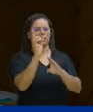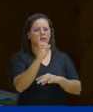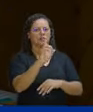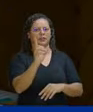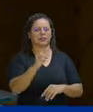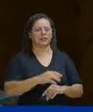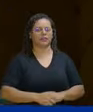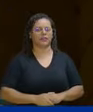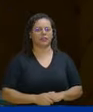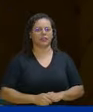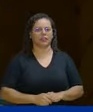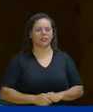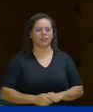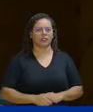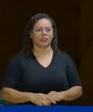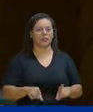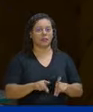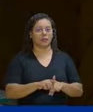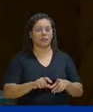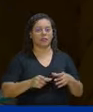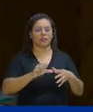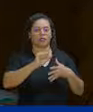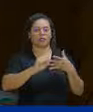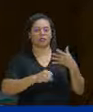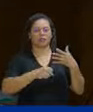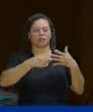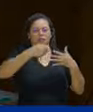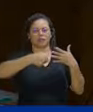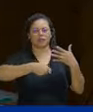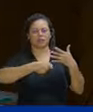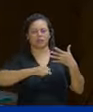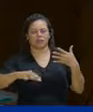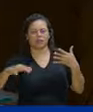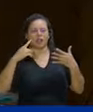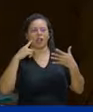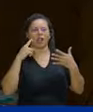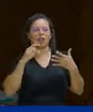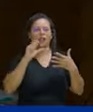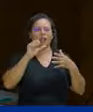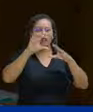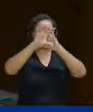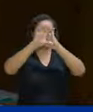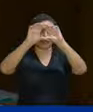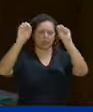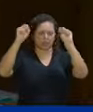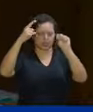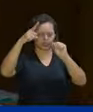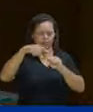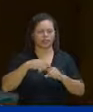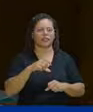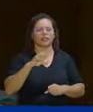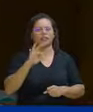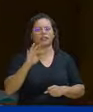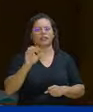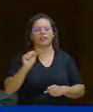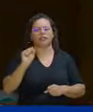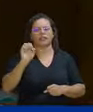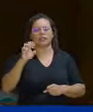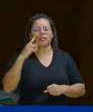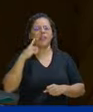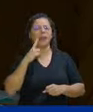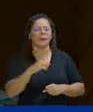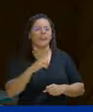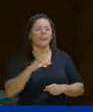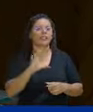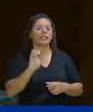legislação de regência nem na jurisprudência do TSE. As despesas com honorários advocatícios e contábeis devem